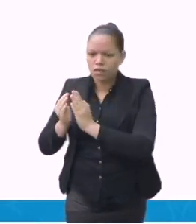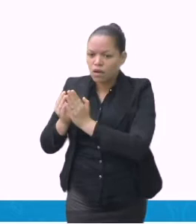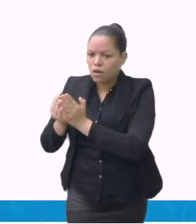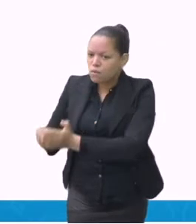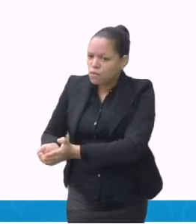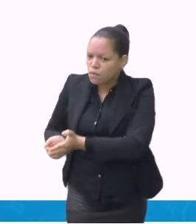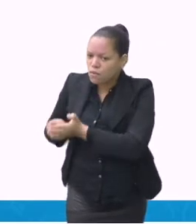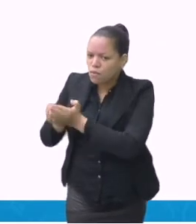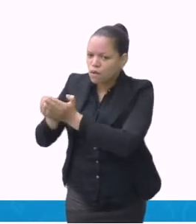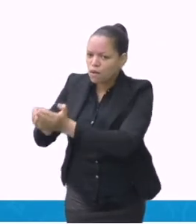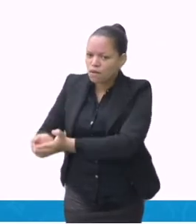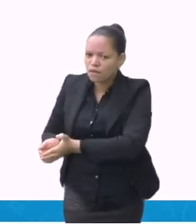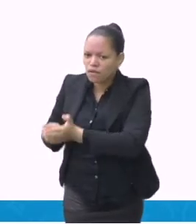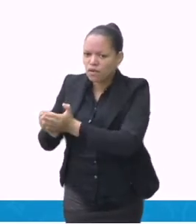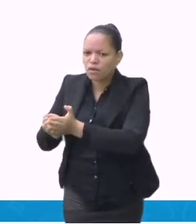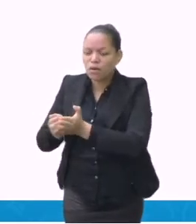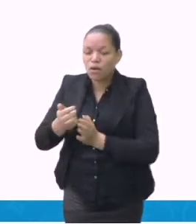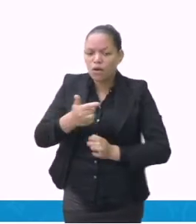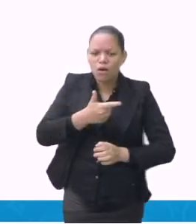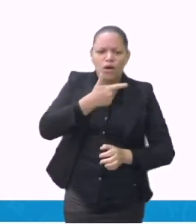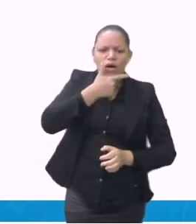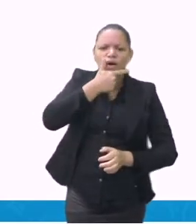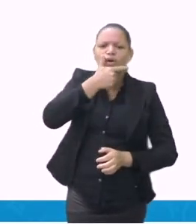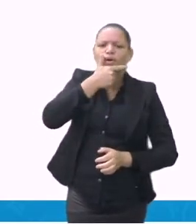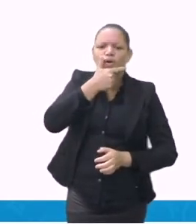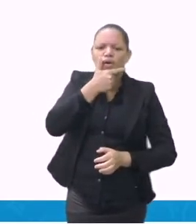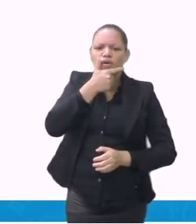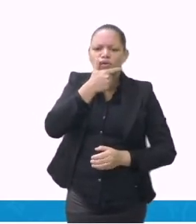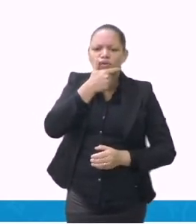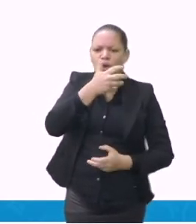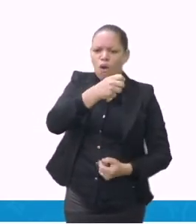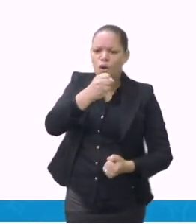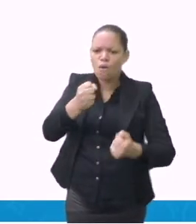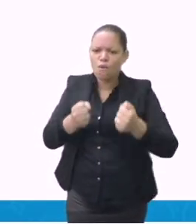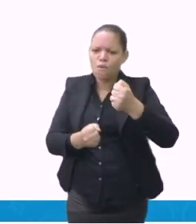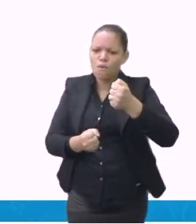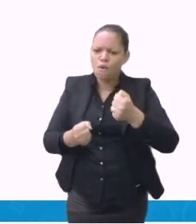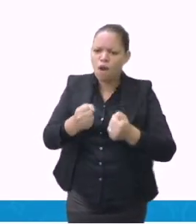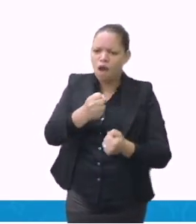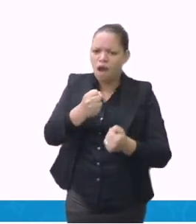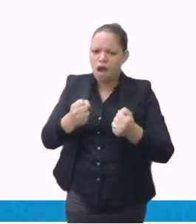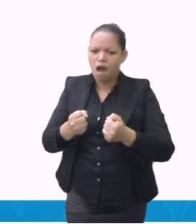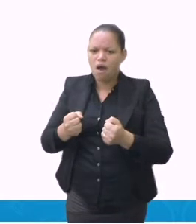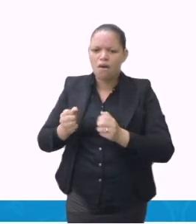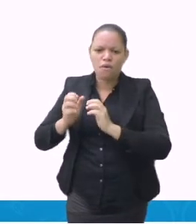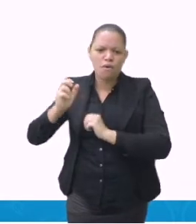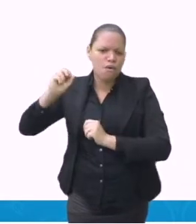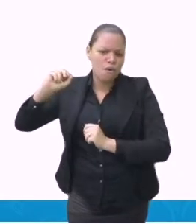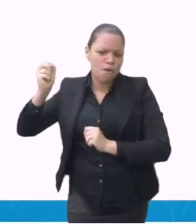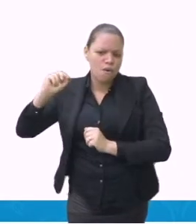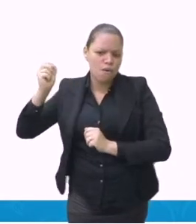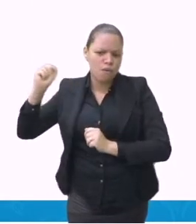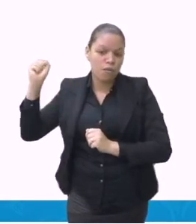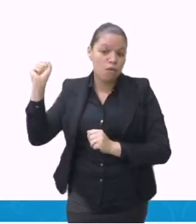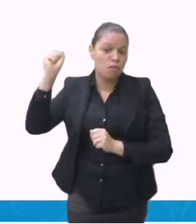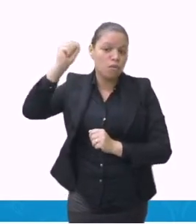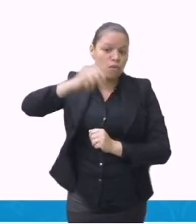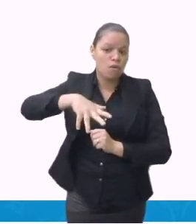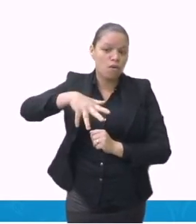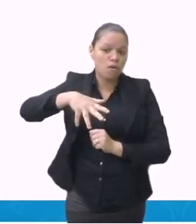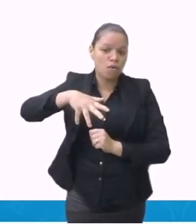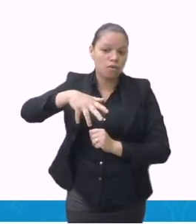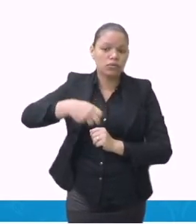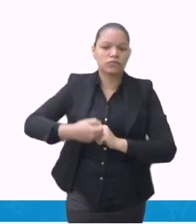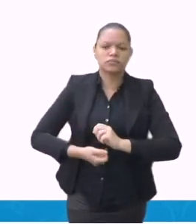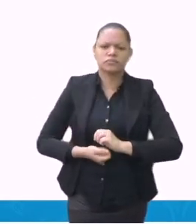brinquedo, um queijo, um carro e um dado. Vamos lá? Deixei ele um